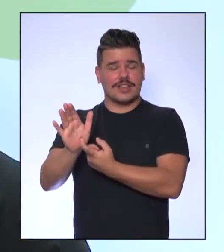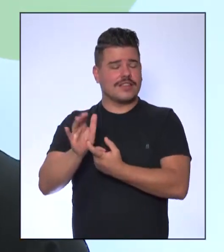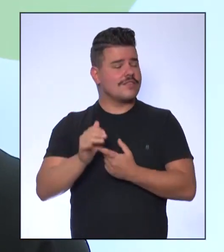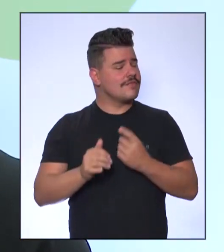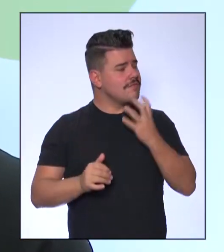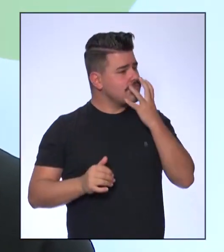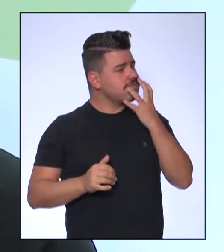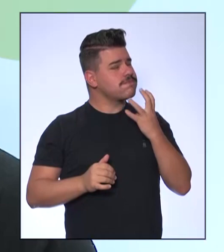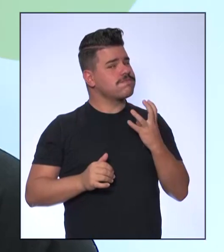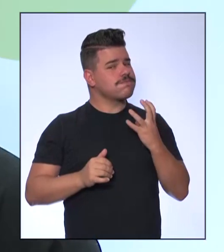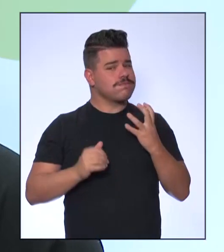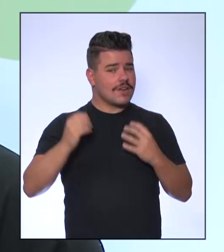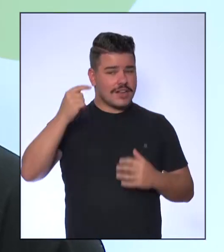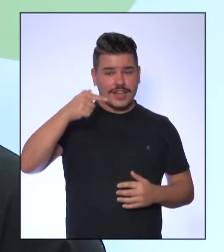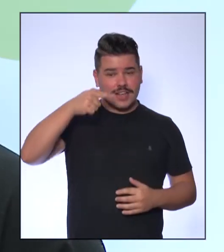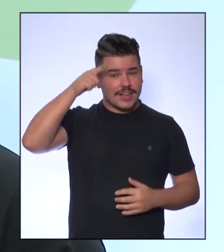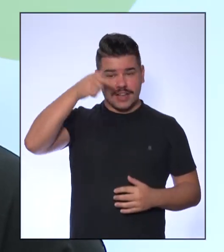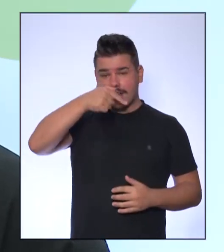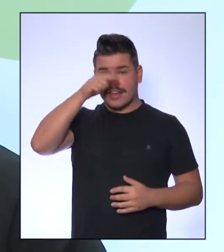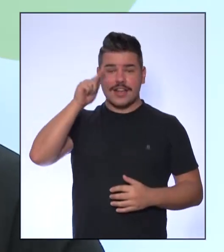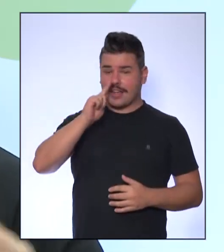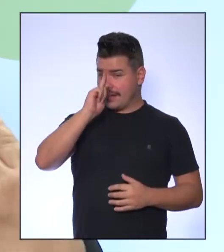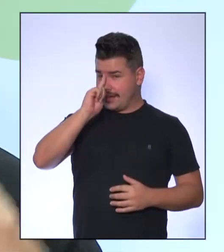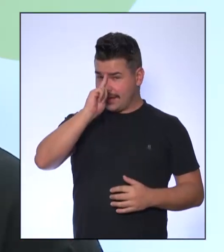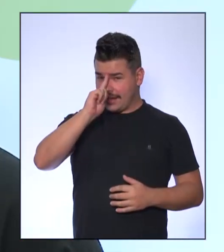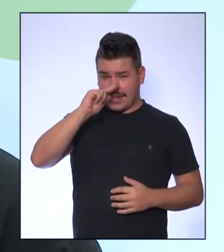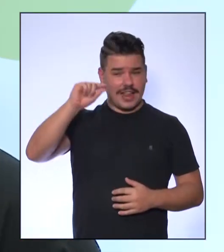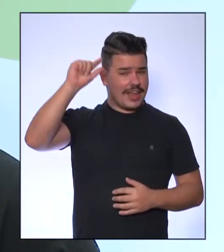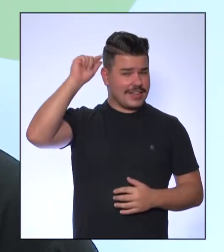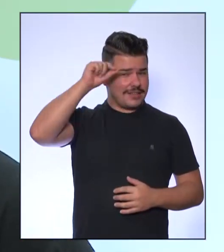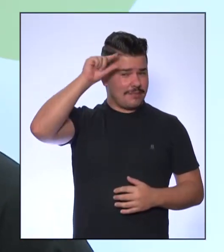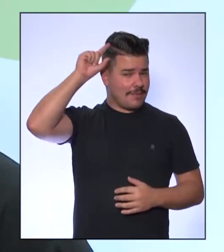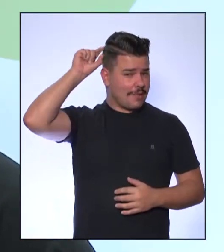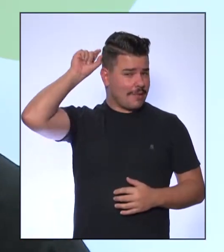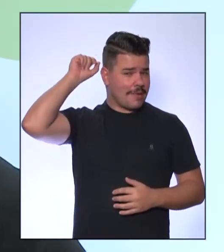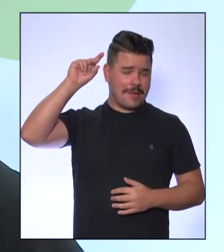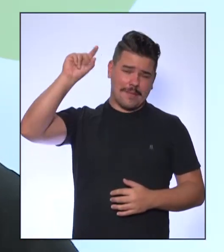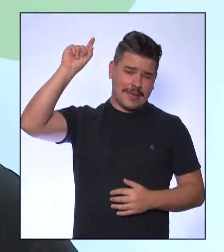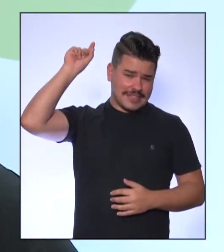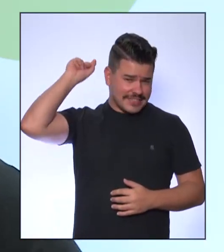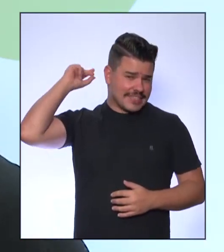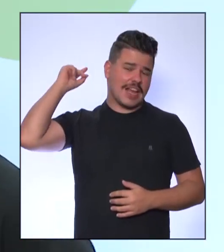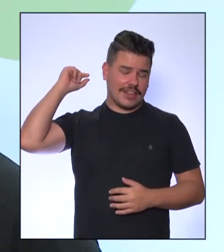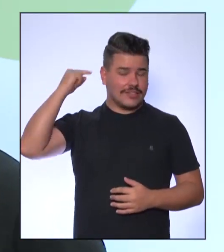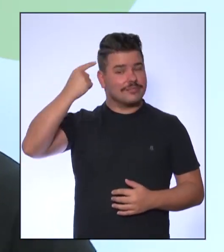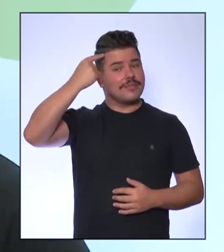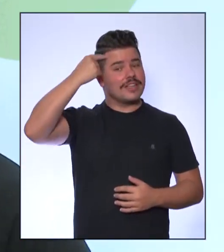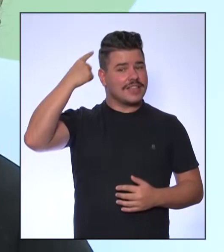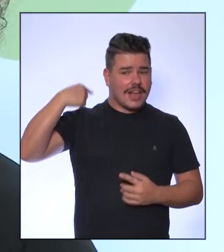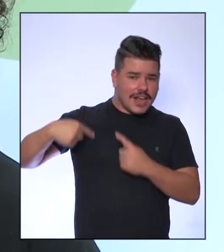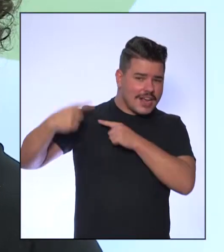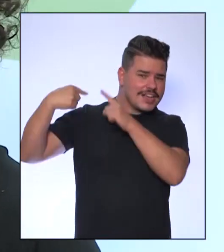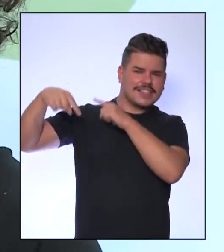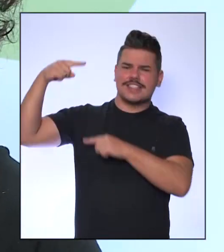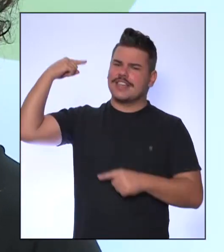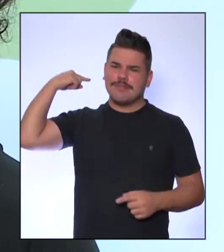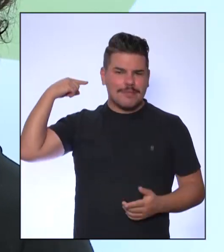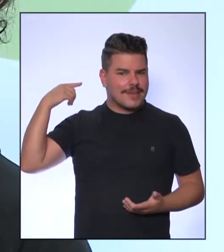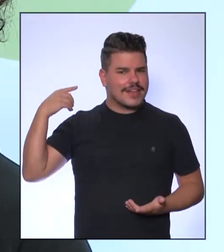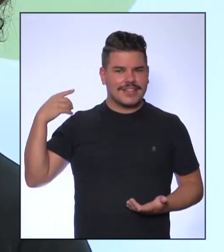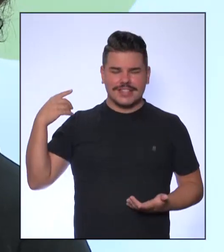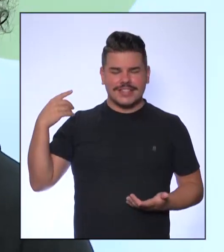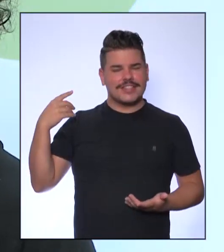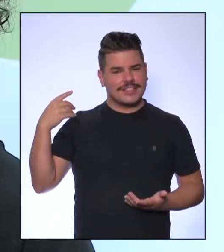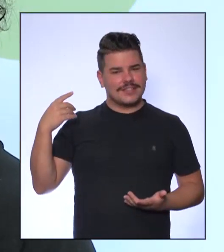eram bustos, né, de homens da antiguidade. Por isso que essa ideia é interessante. São imagens que são muito